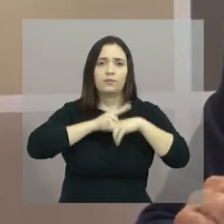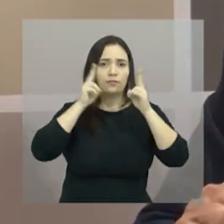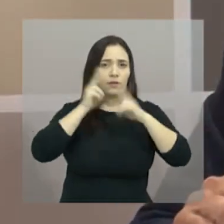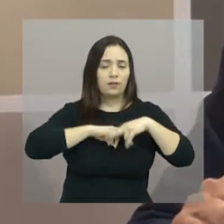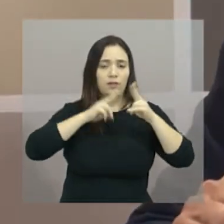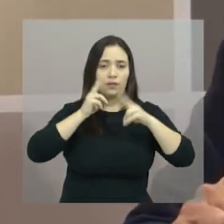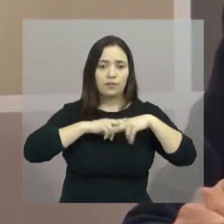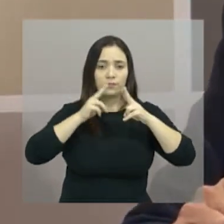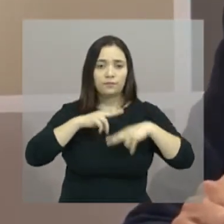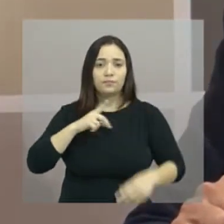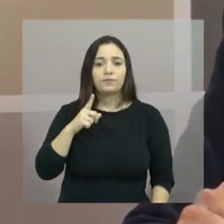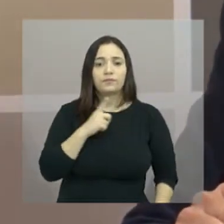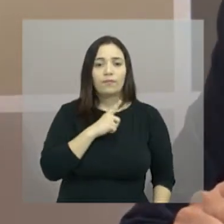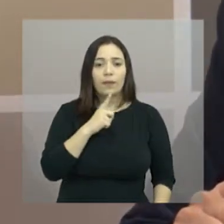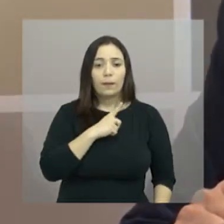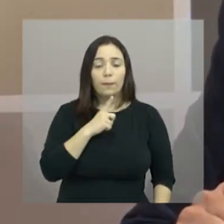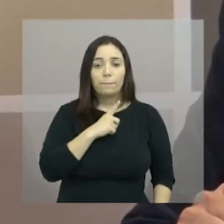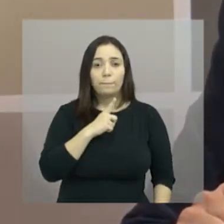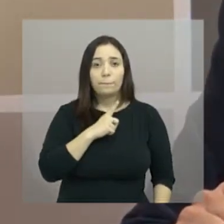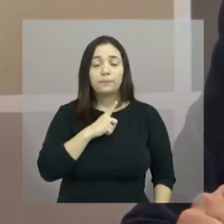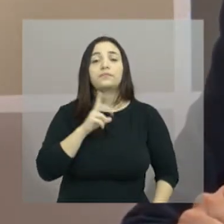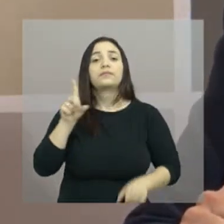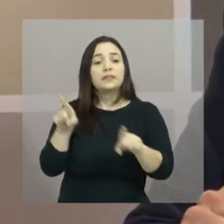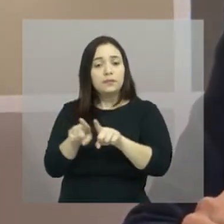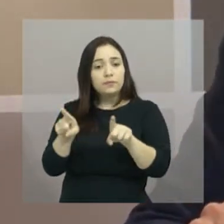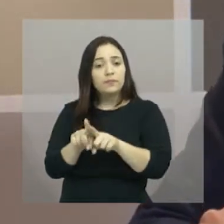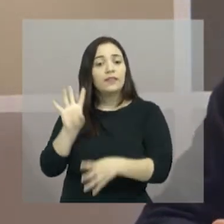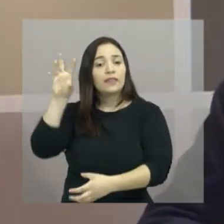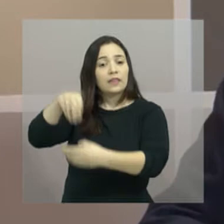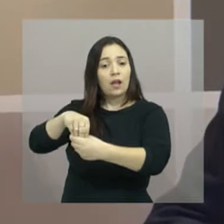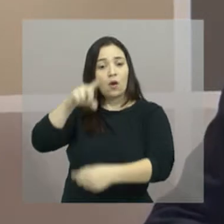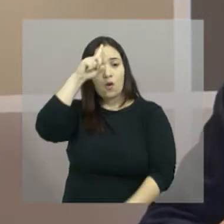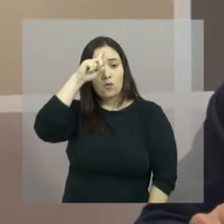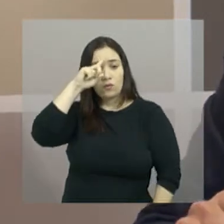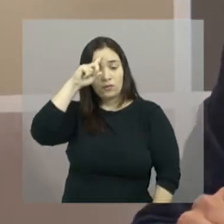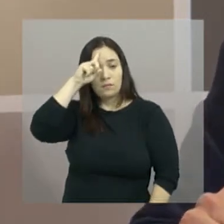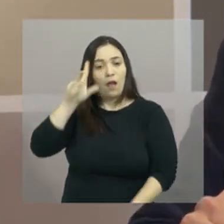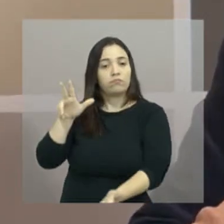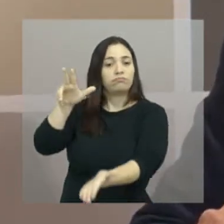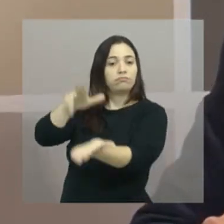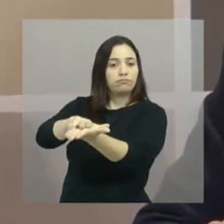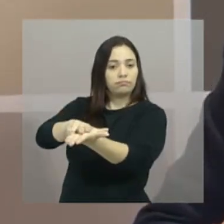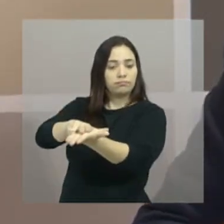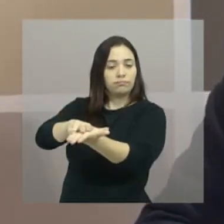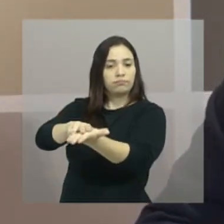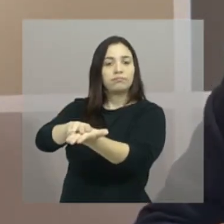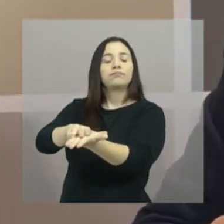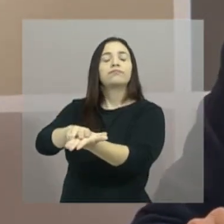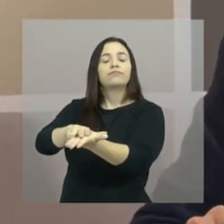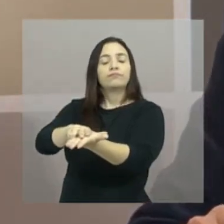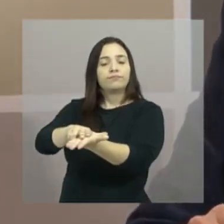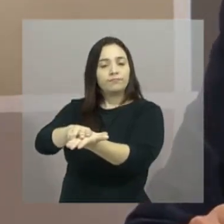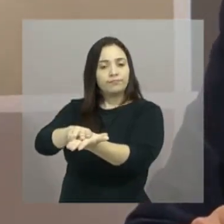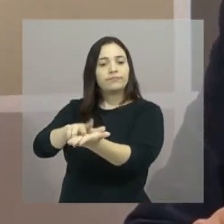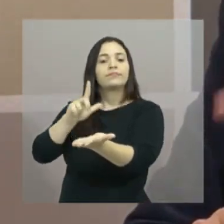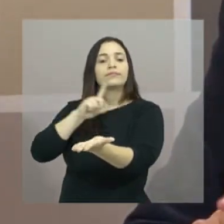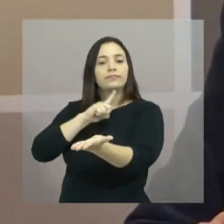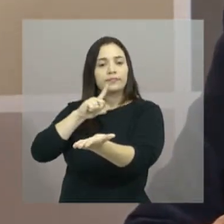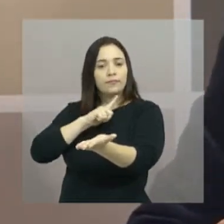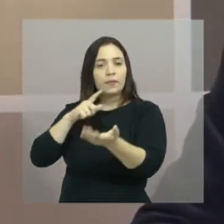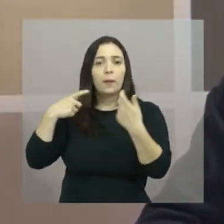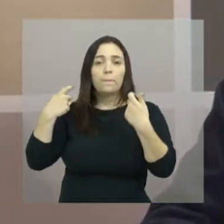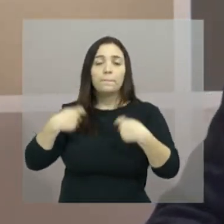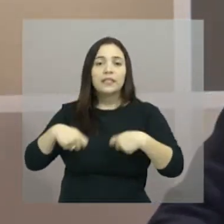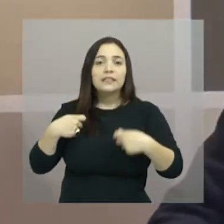você pegar quantos estão retidos ao leito, que quem faz ele sair do leito e andar em casa, depois de casa, sair de casa e voltar para a